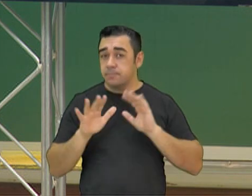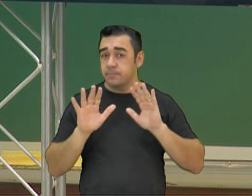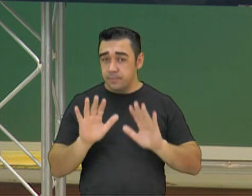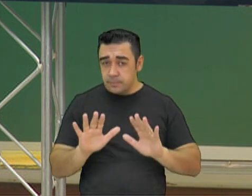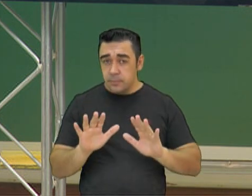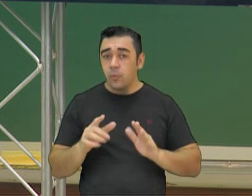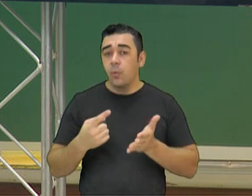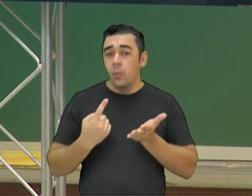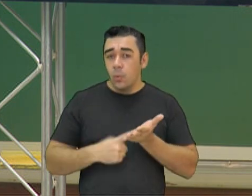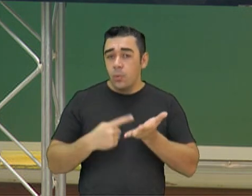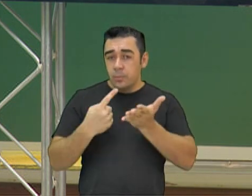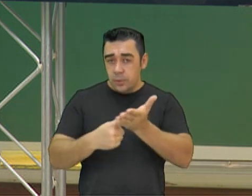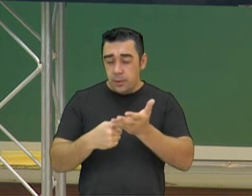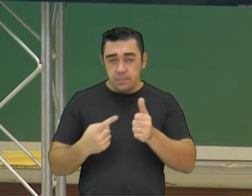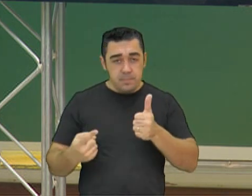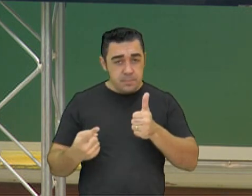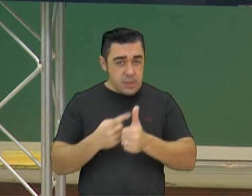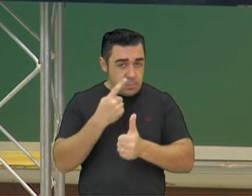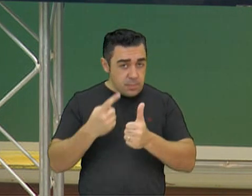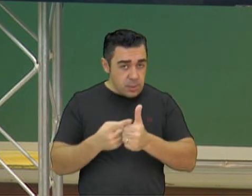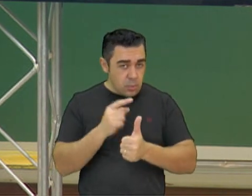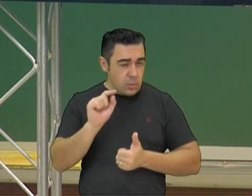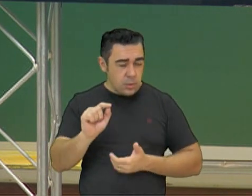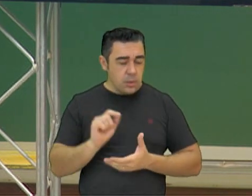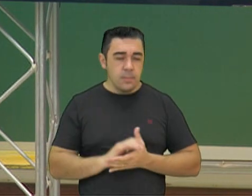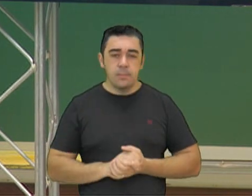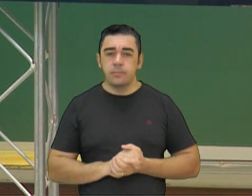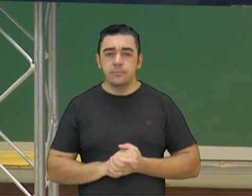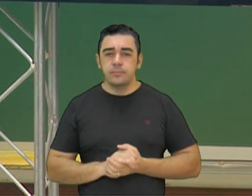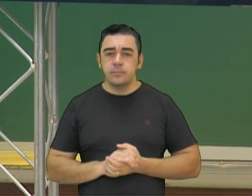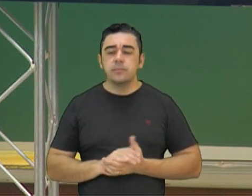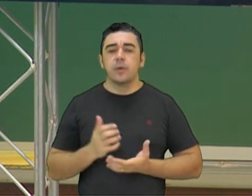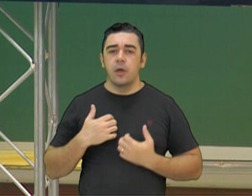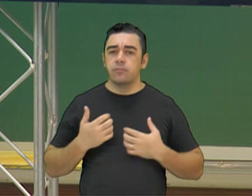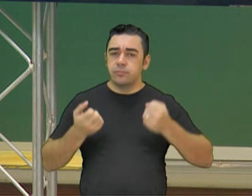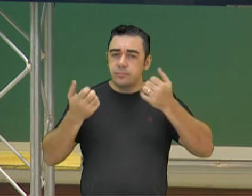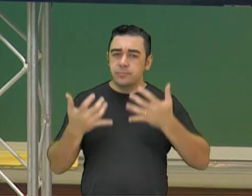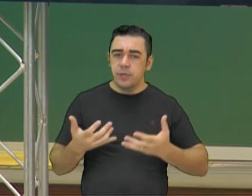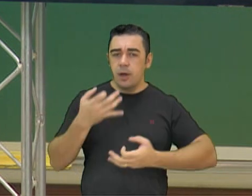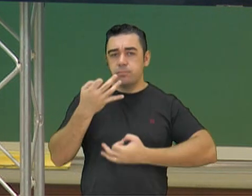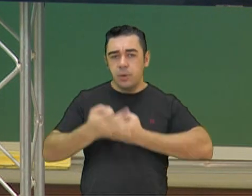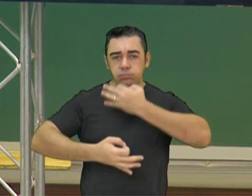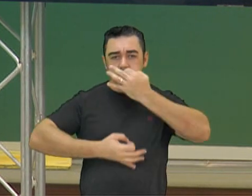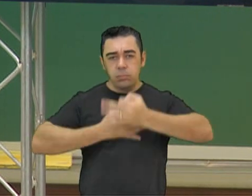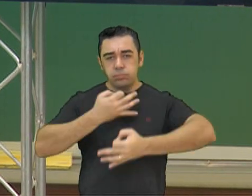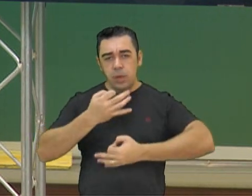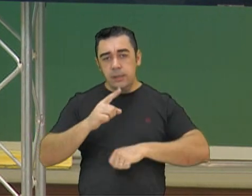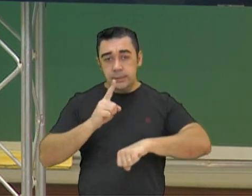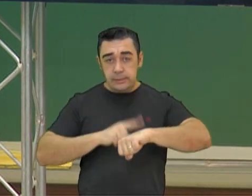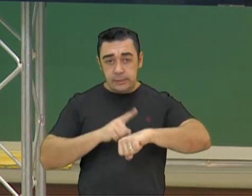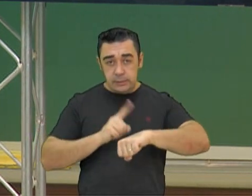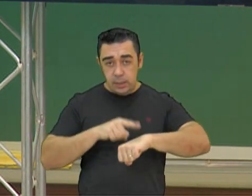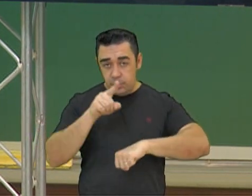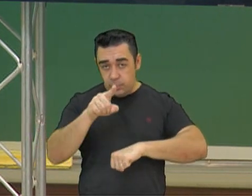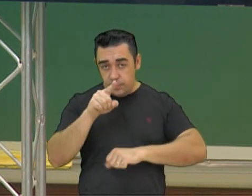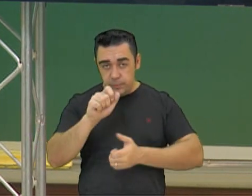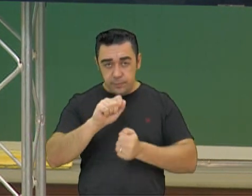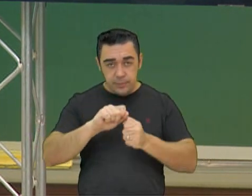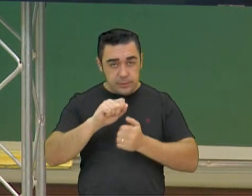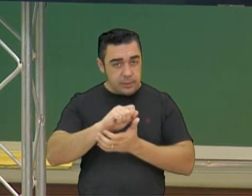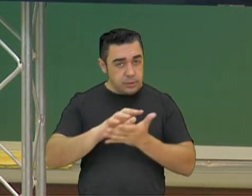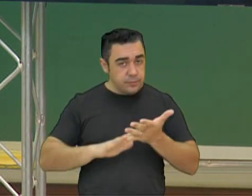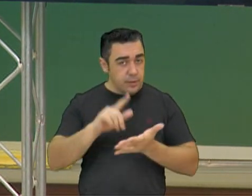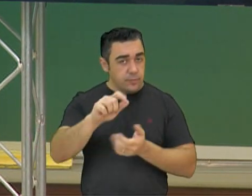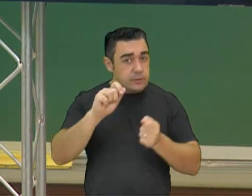alguns combinados aqui. Primeiro, nós vamos comentar algumas coisas e daí eu vou deixar um tempo de exercício, que é neste tempo que você